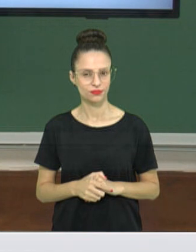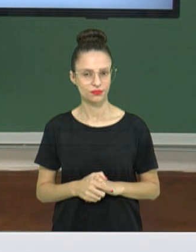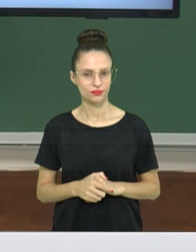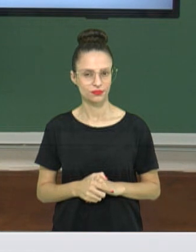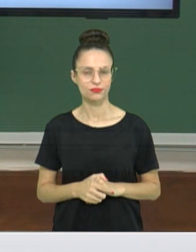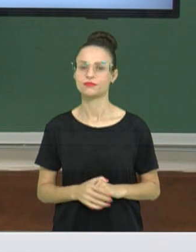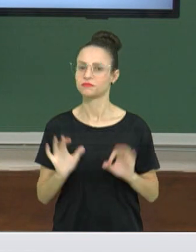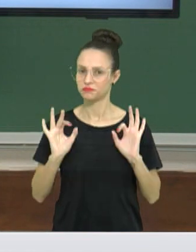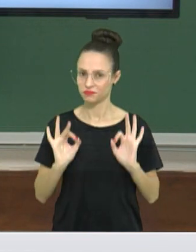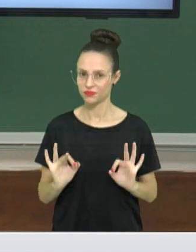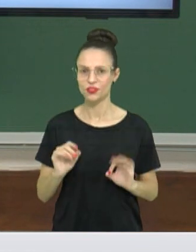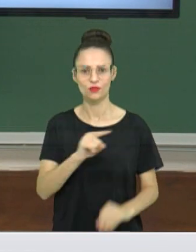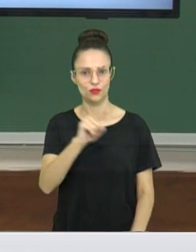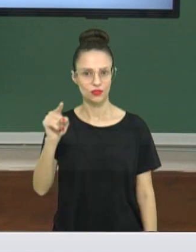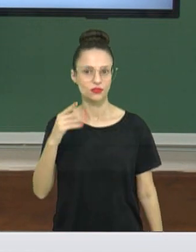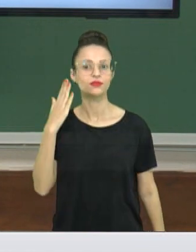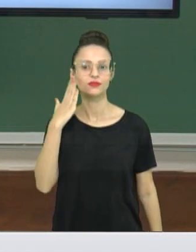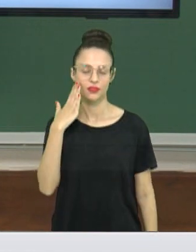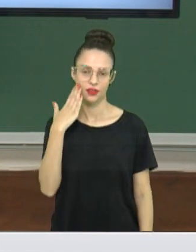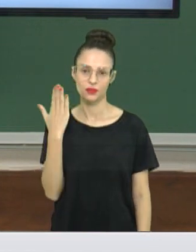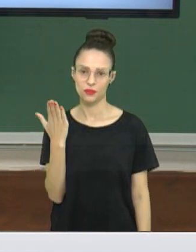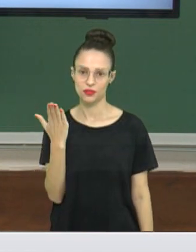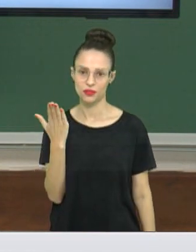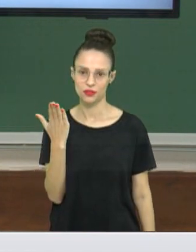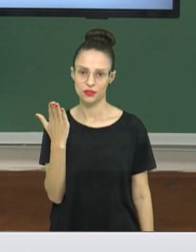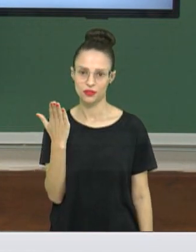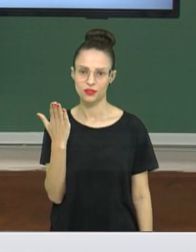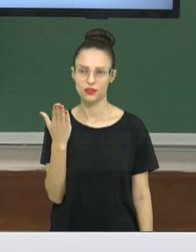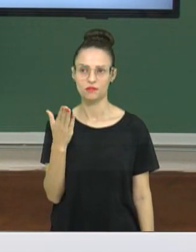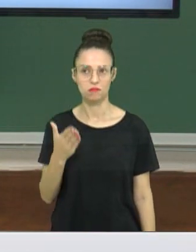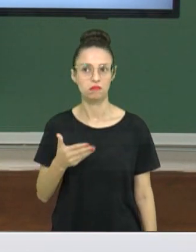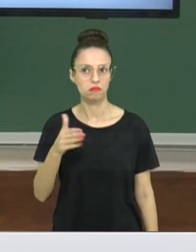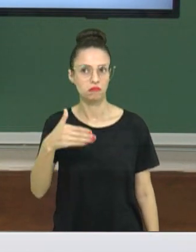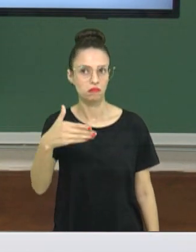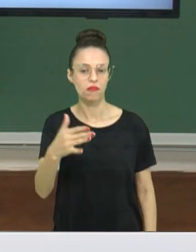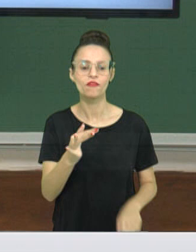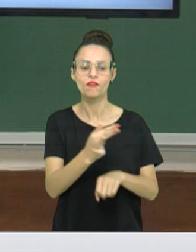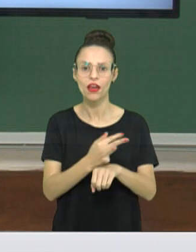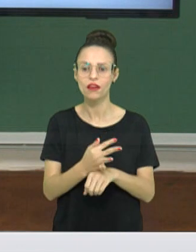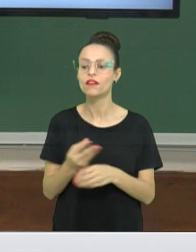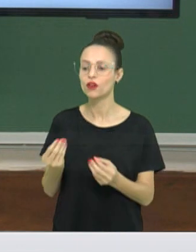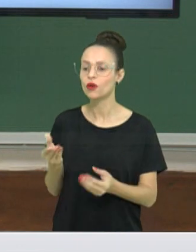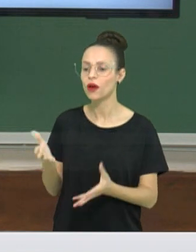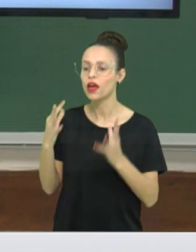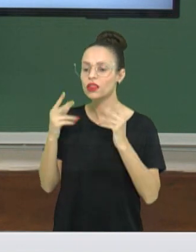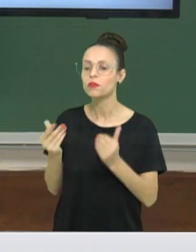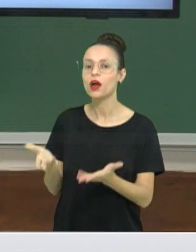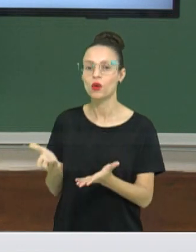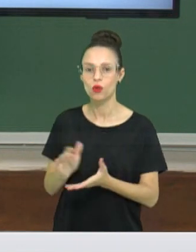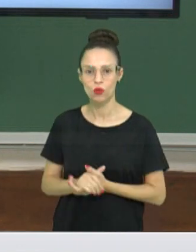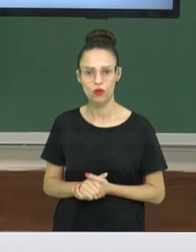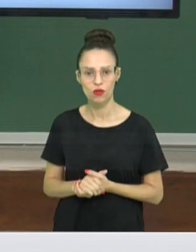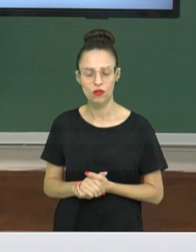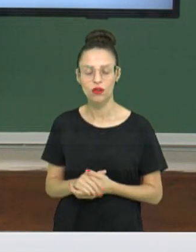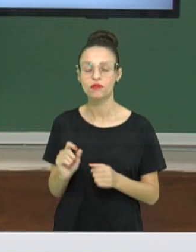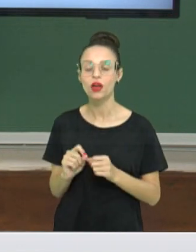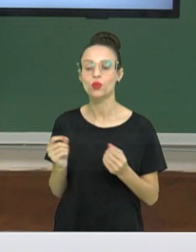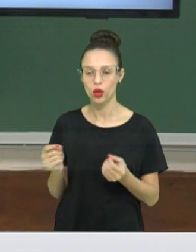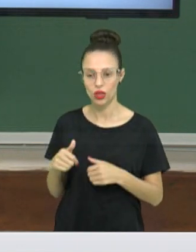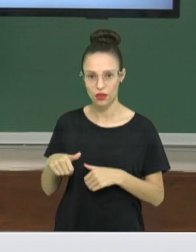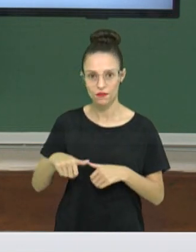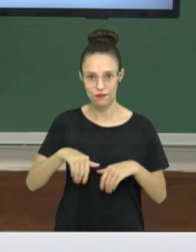Com certeza você sabe que você uma hora vai pegar férias. O que você vai fazer com o animalzinho que você tem?